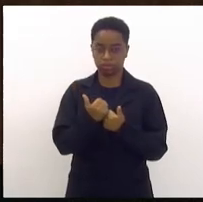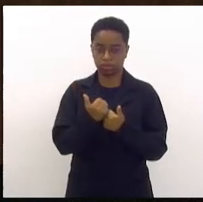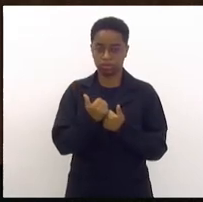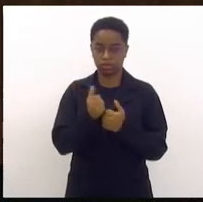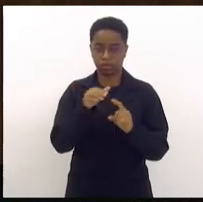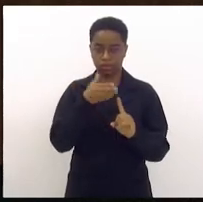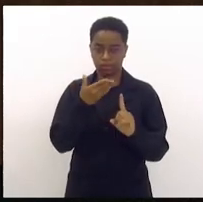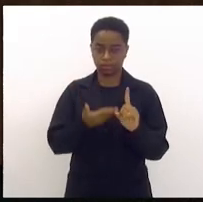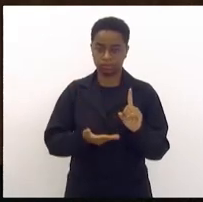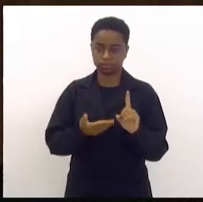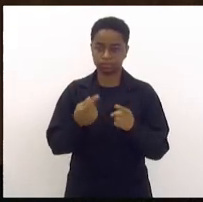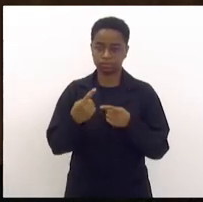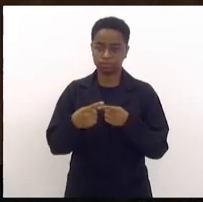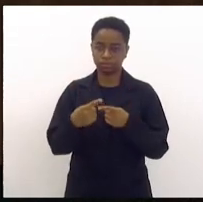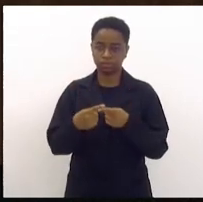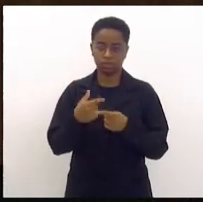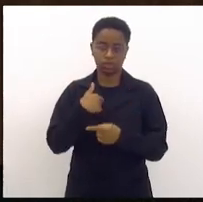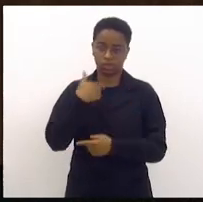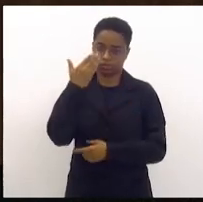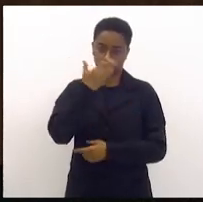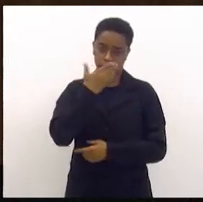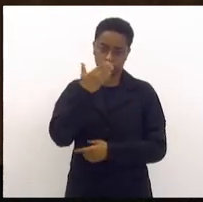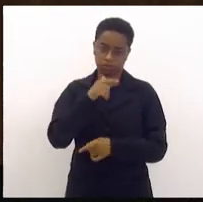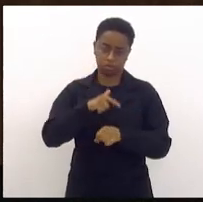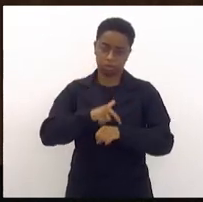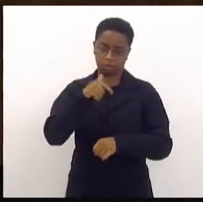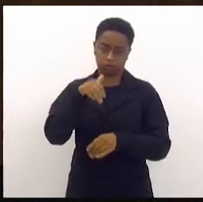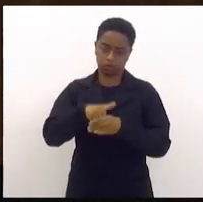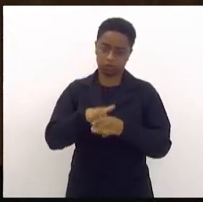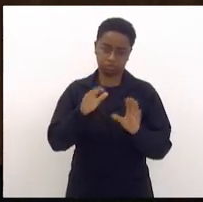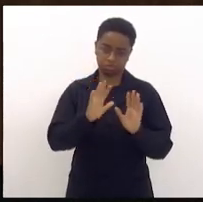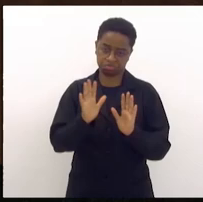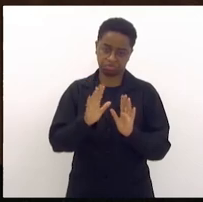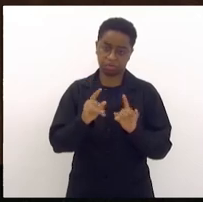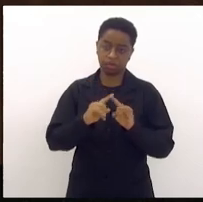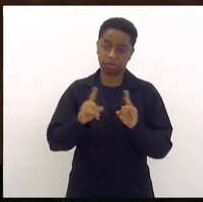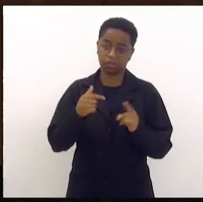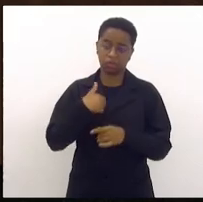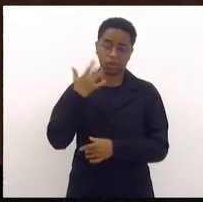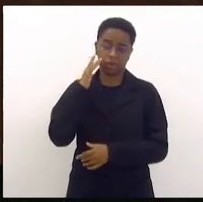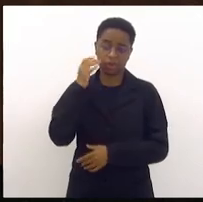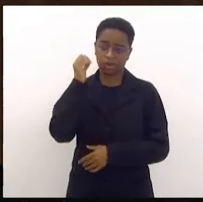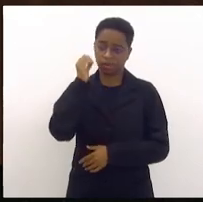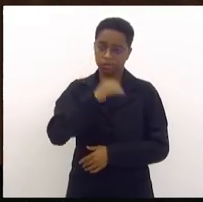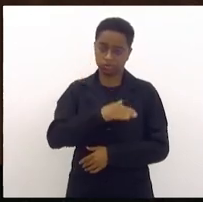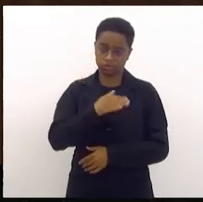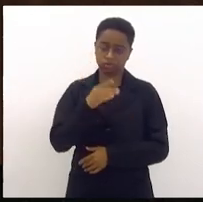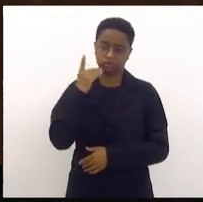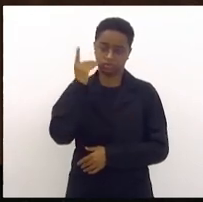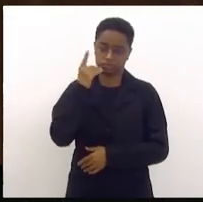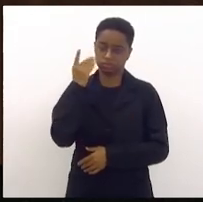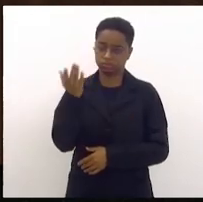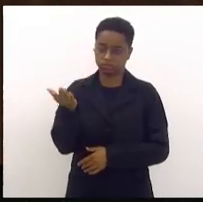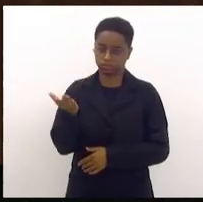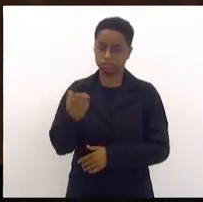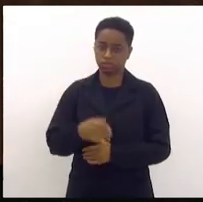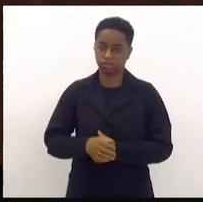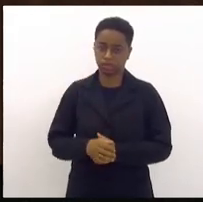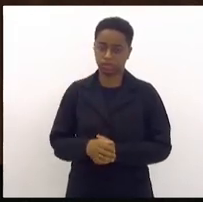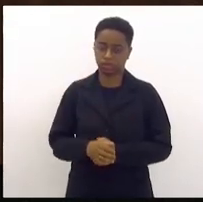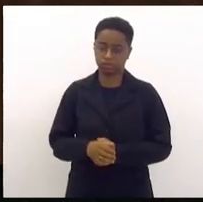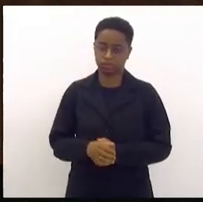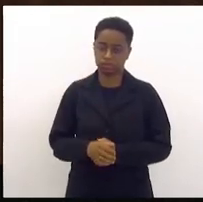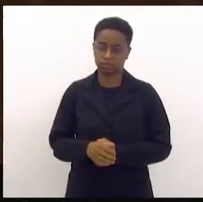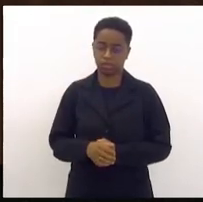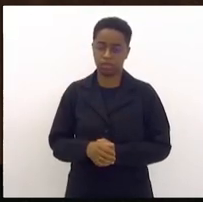homenagem. Acho que eu nem observei quando foi votado. Mas que eu acho uma excrescência, deputado Carlos Augusto, deputado Valdo